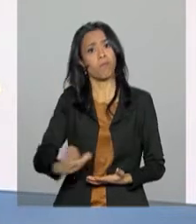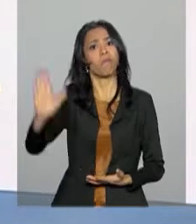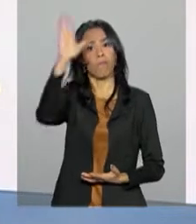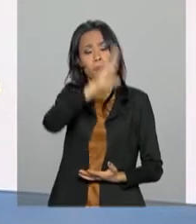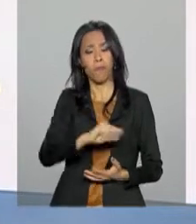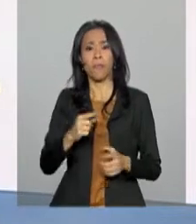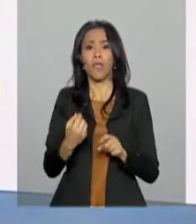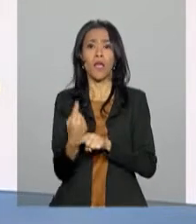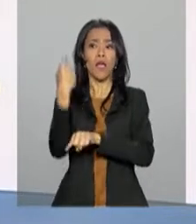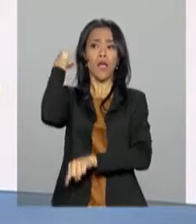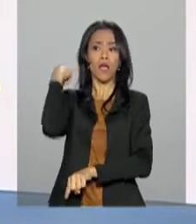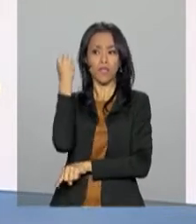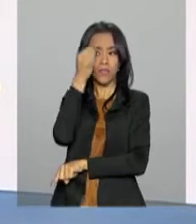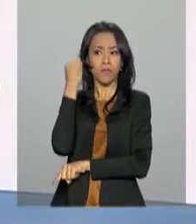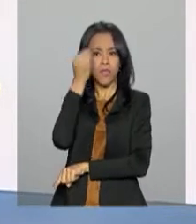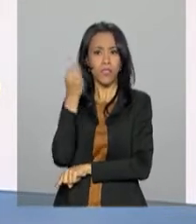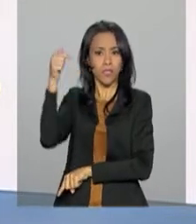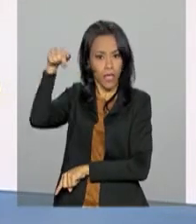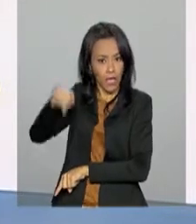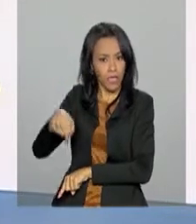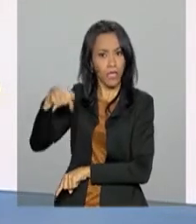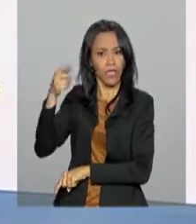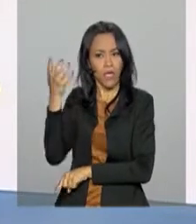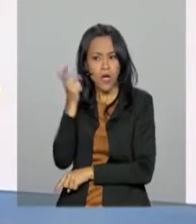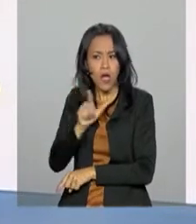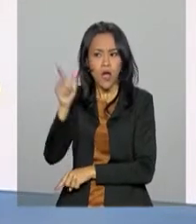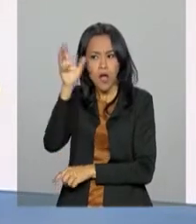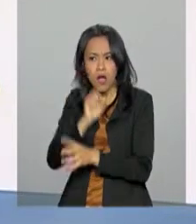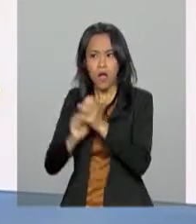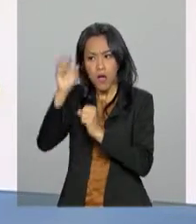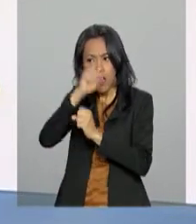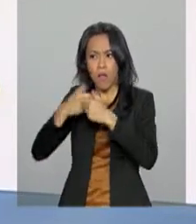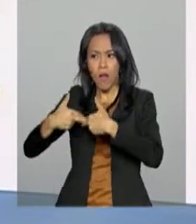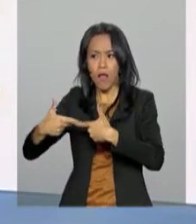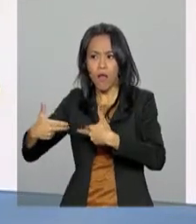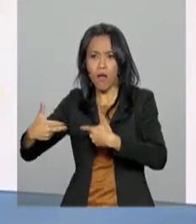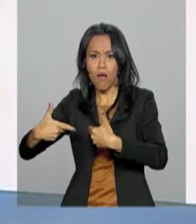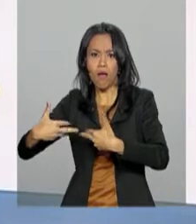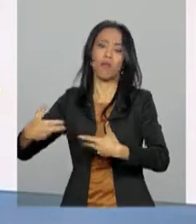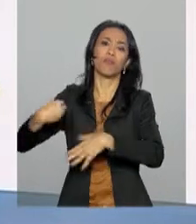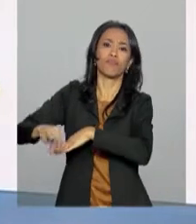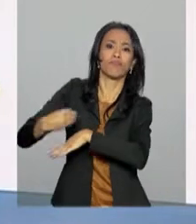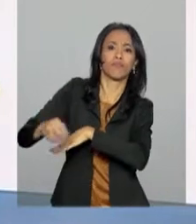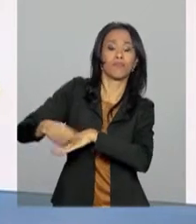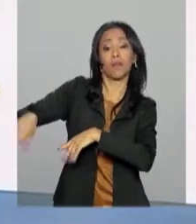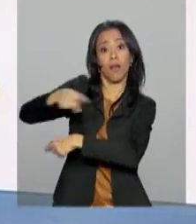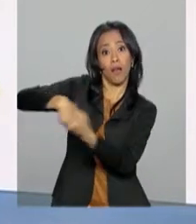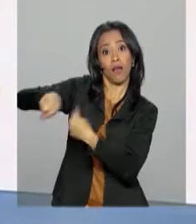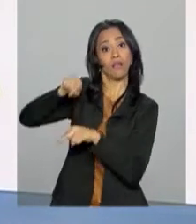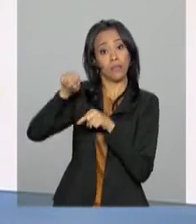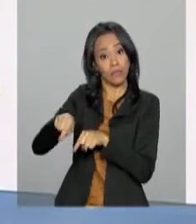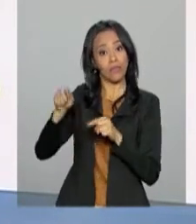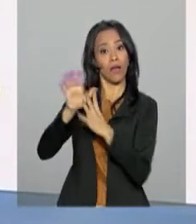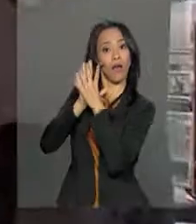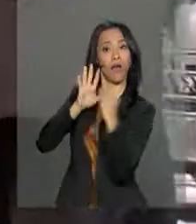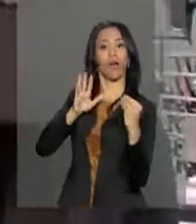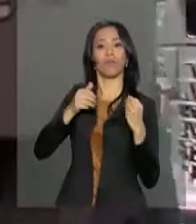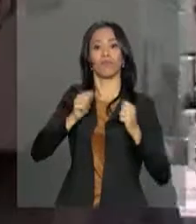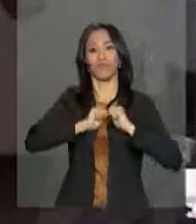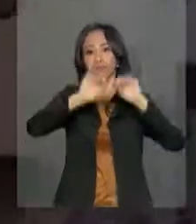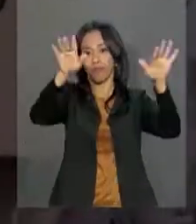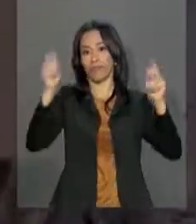adotadas aqui nós podemos influenciar bastante esse sistema único de segurança pública que está em gestação está começando agora